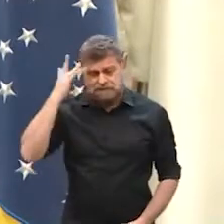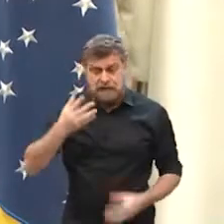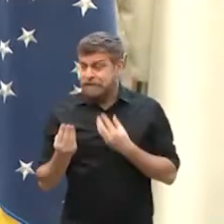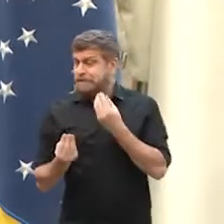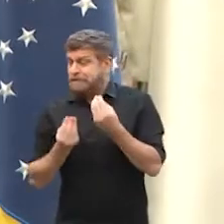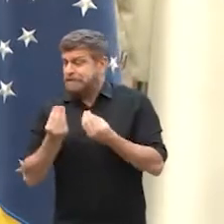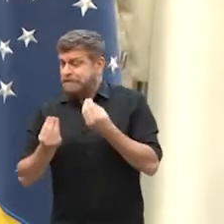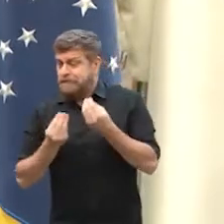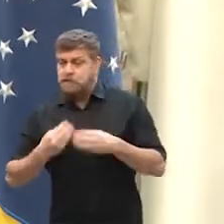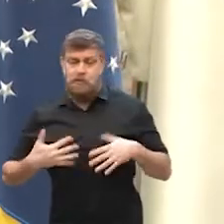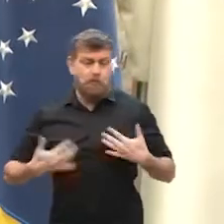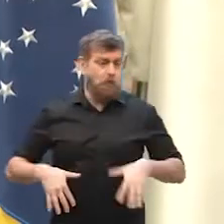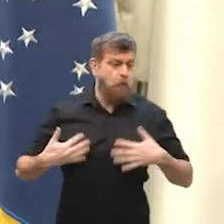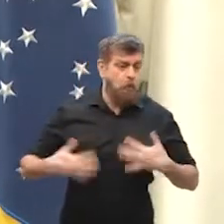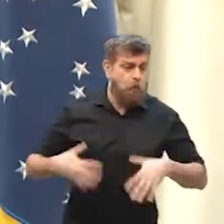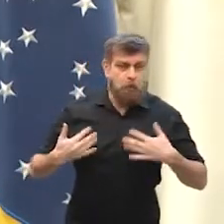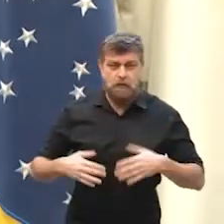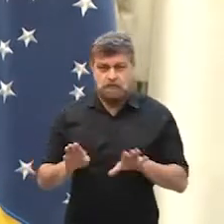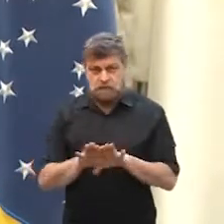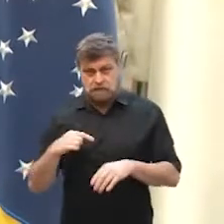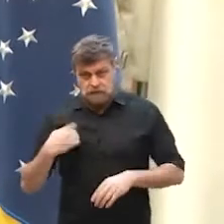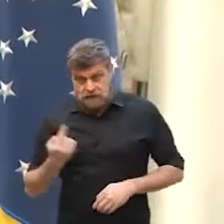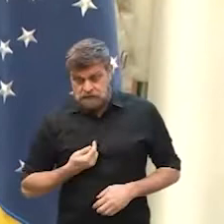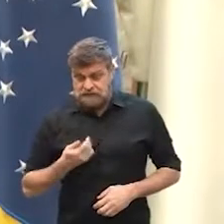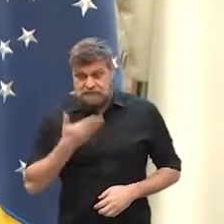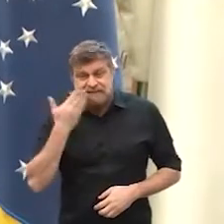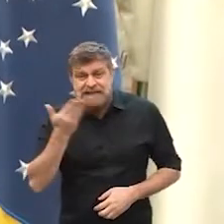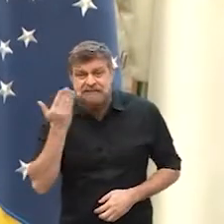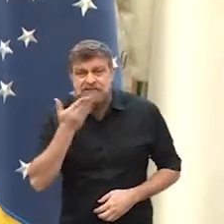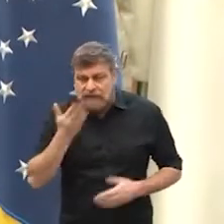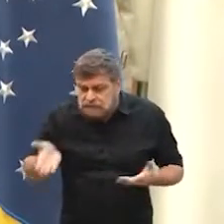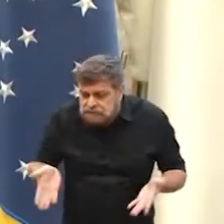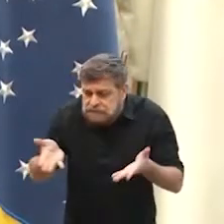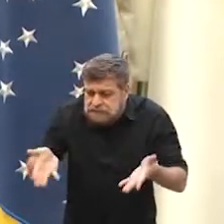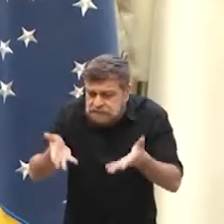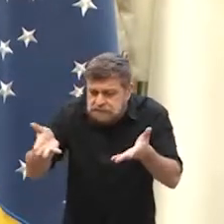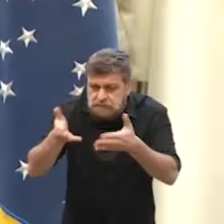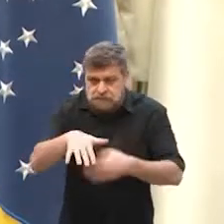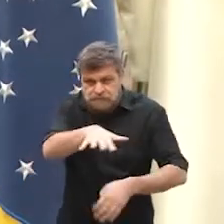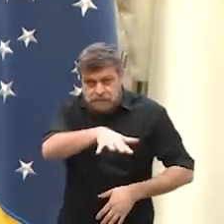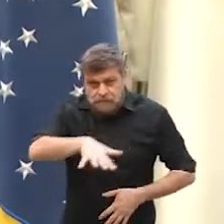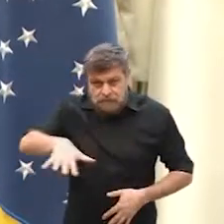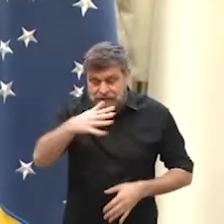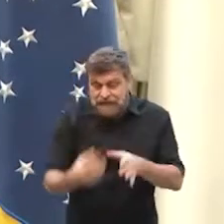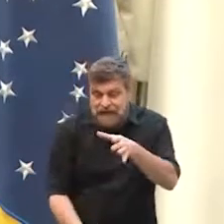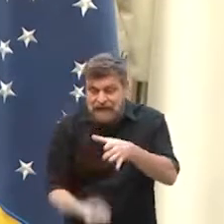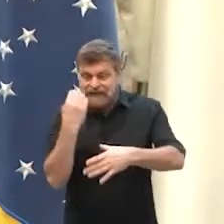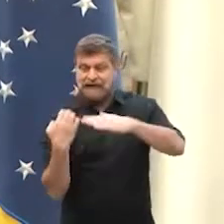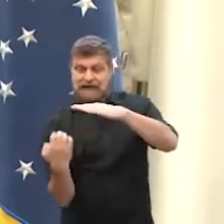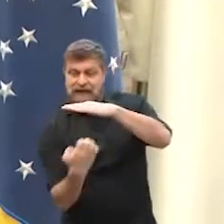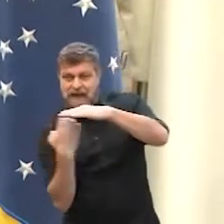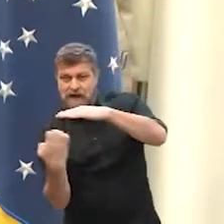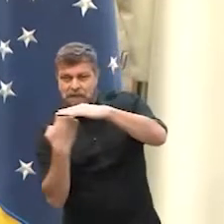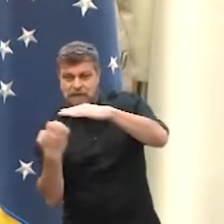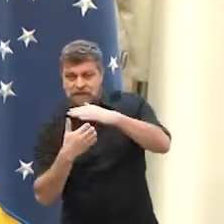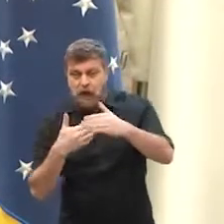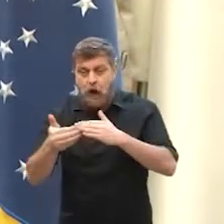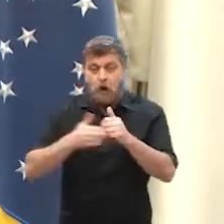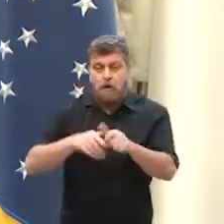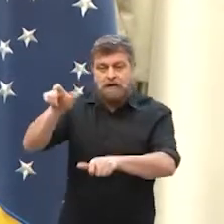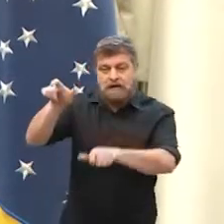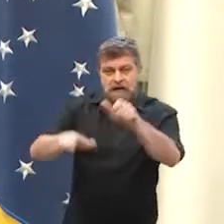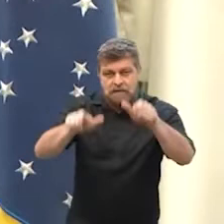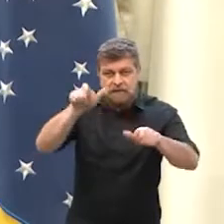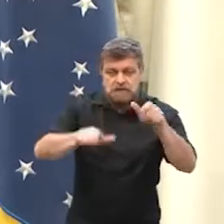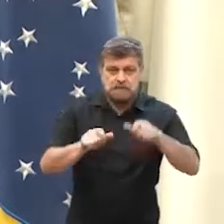aquilo. Então, a gente precisa tornar muito fácil, e esse ambiente de negócios, essa criação, qualquer cidadão tem que